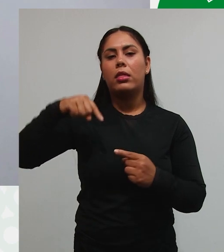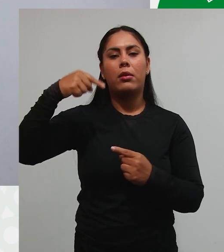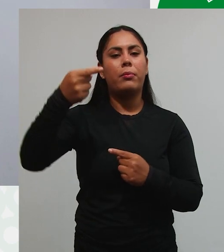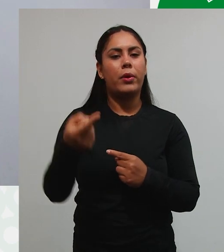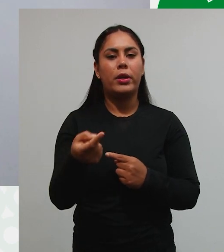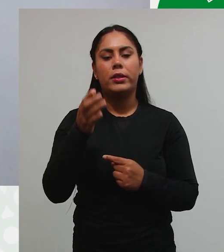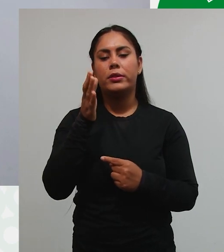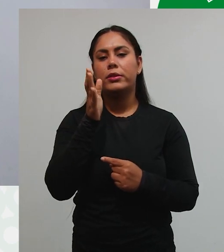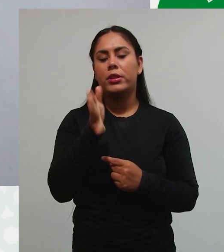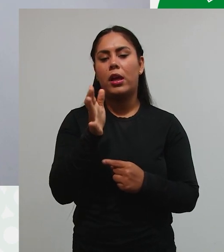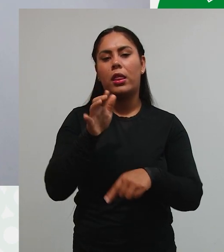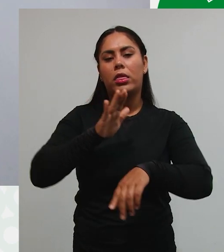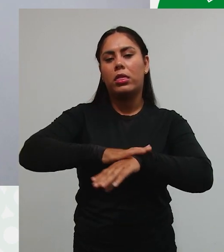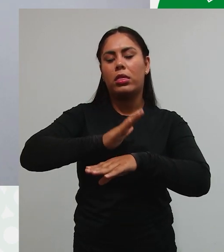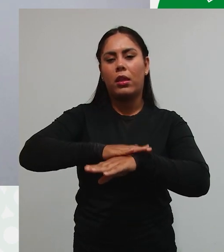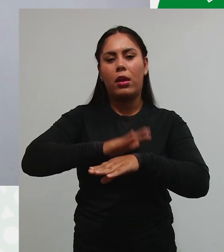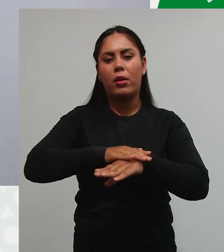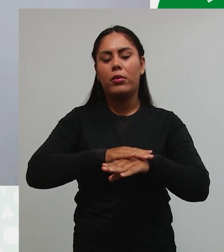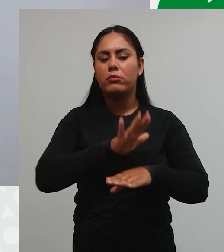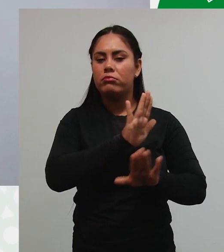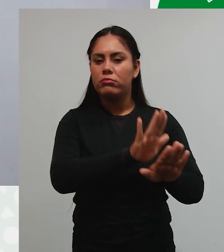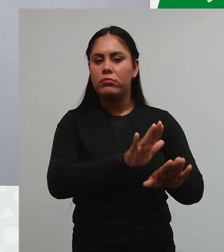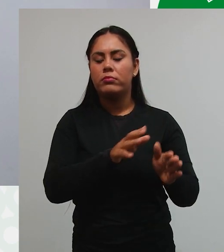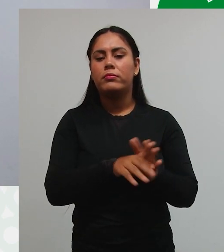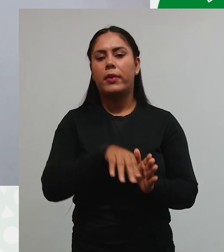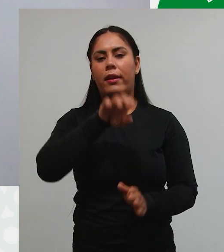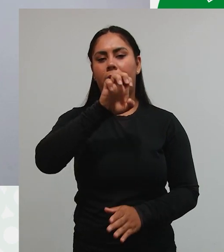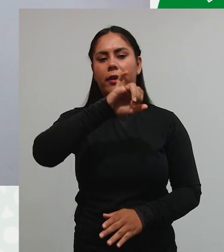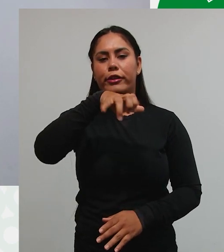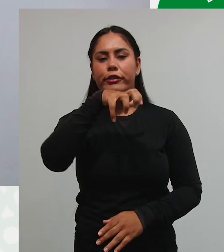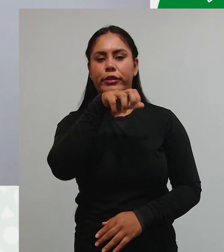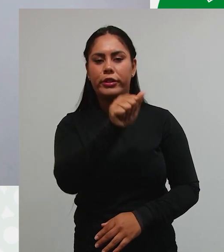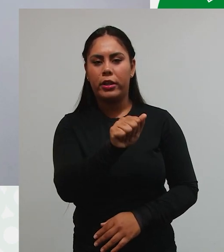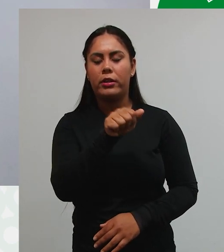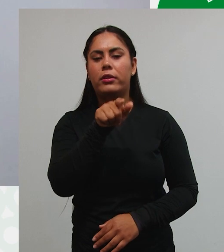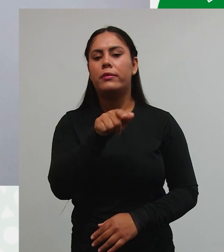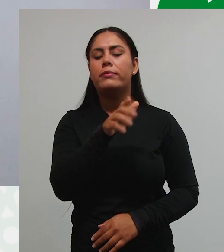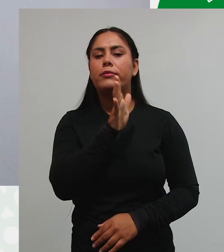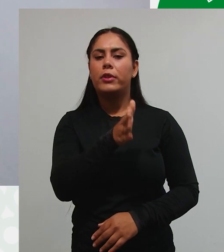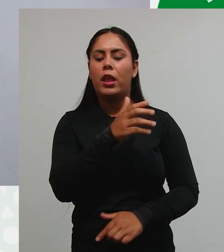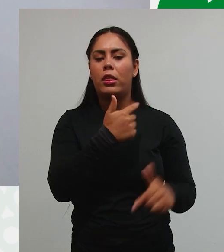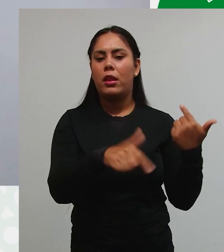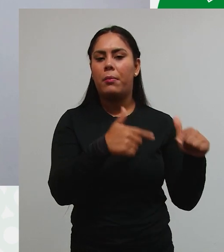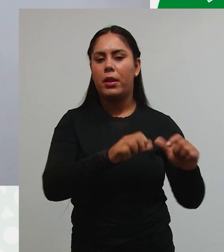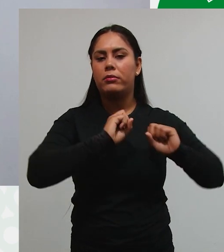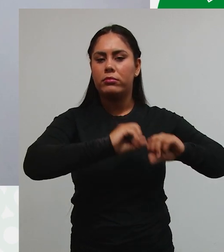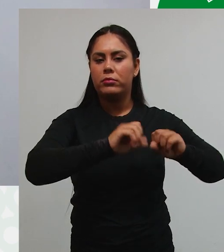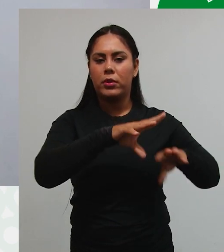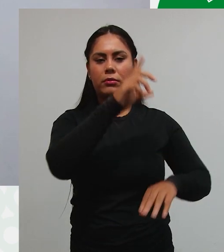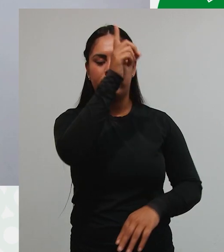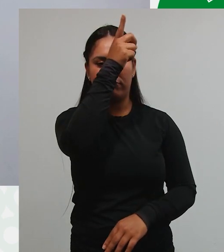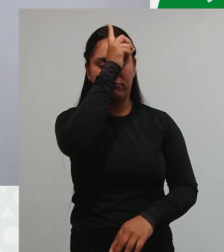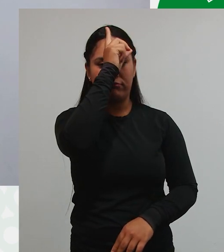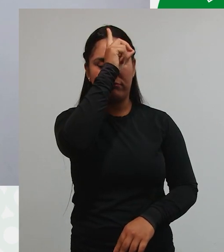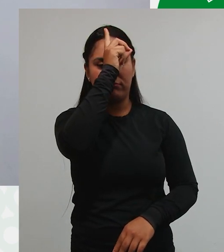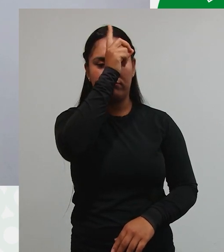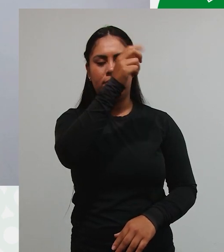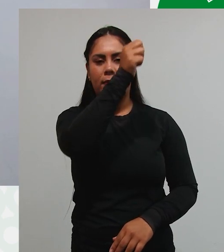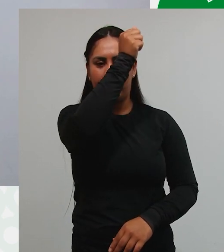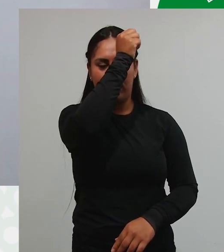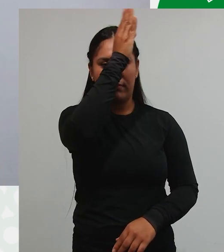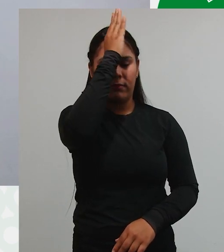atividade, então eu trabalhava sempre trabalhei em diversas turmas e sempre tive assim esse bom relacionamento com